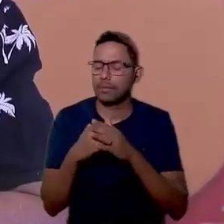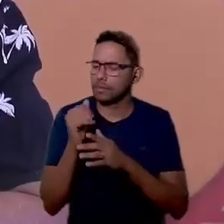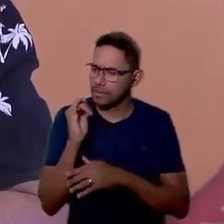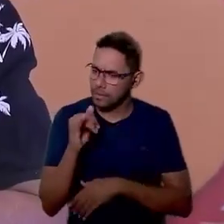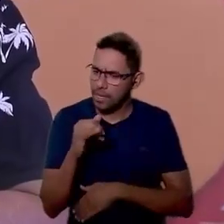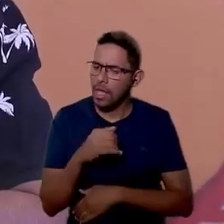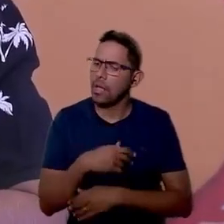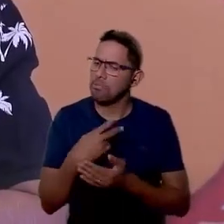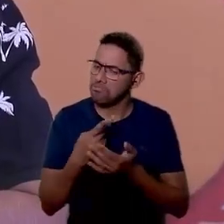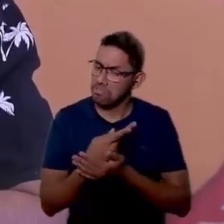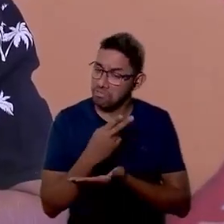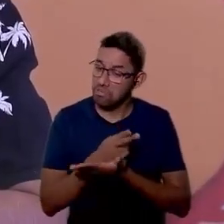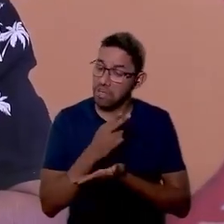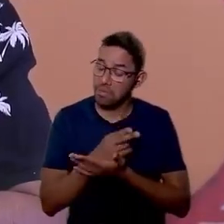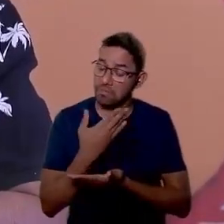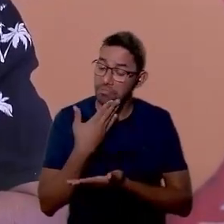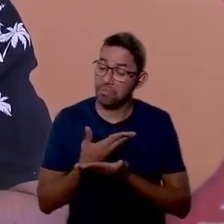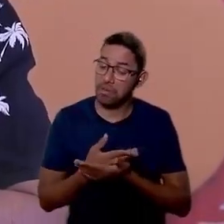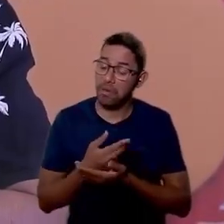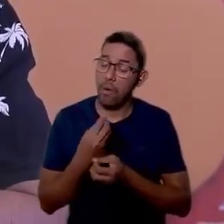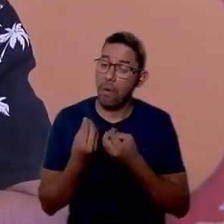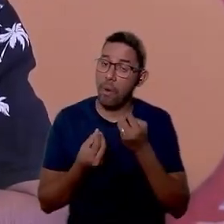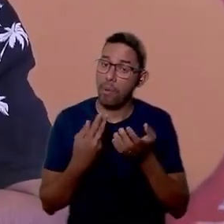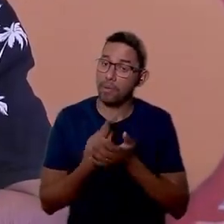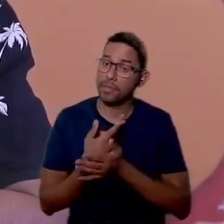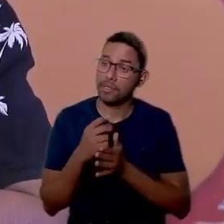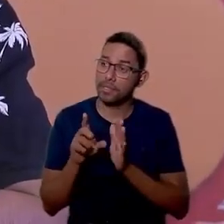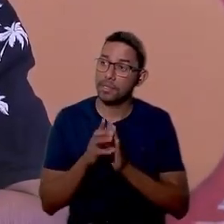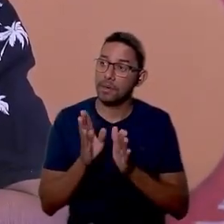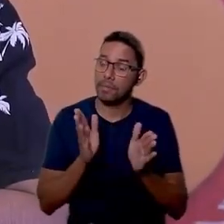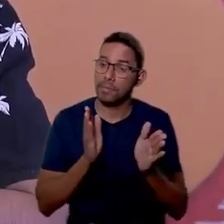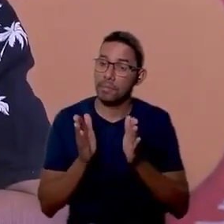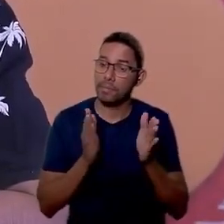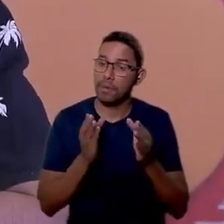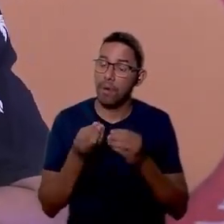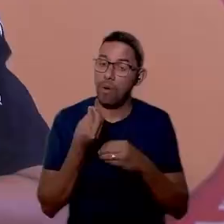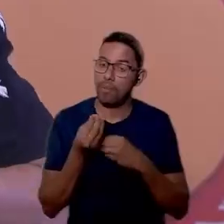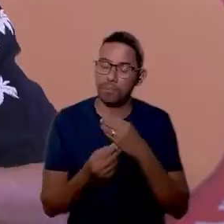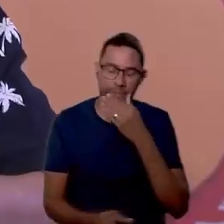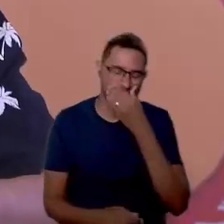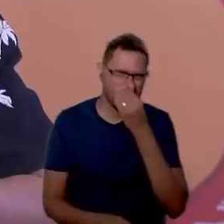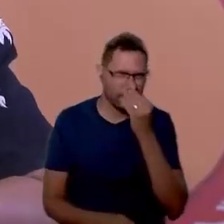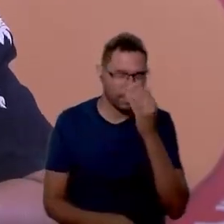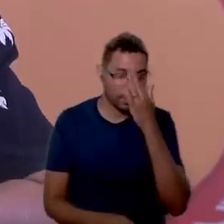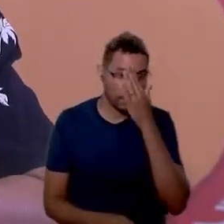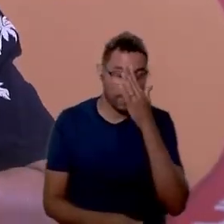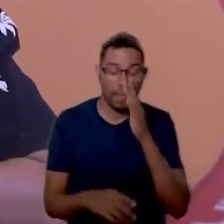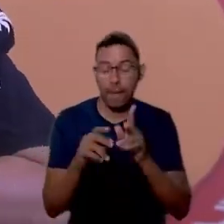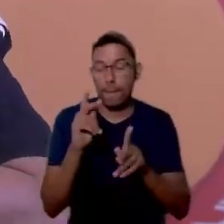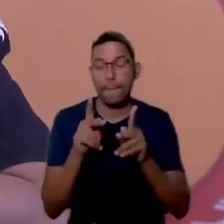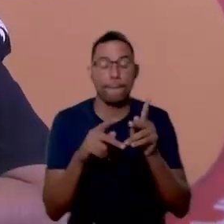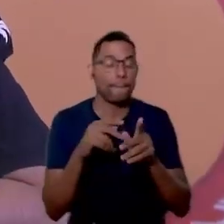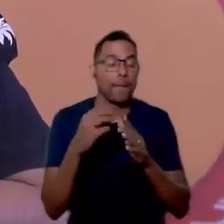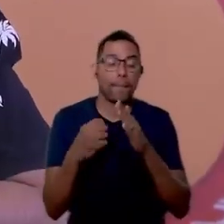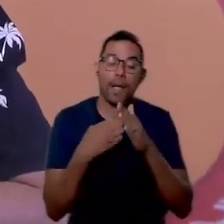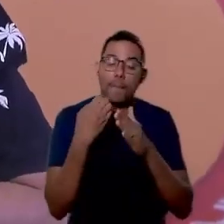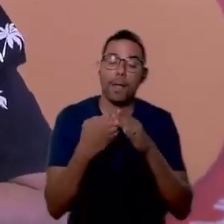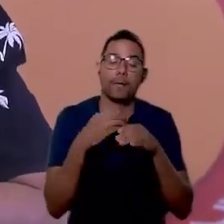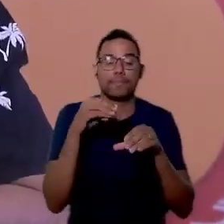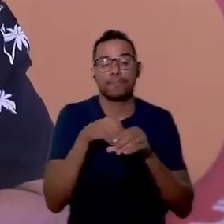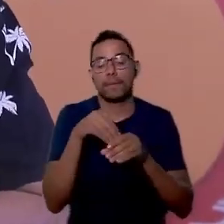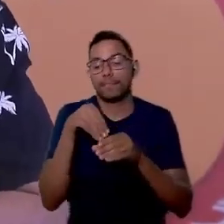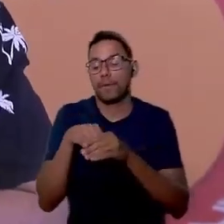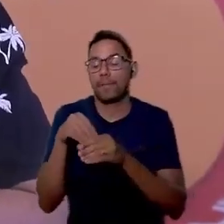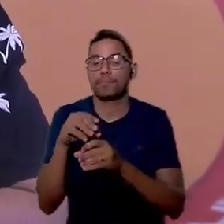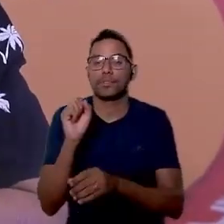esse negócio funciona. Como é que funciona esse sistema? E aí você vai tendo mais empresas entrando.